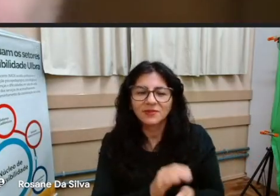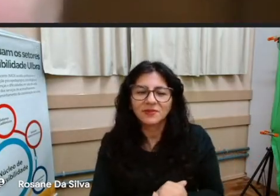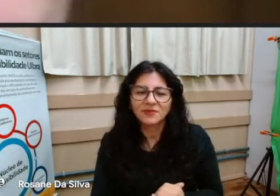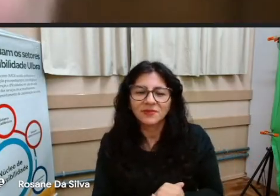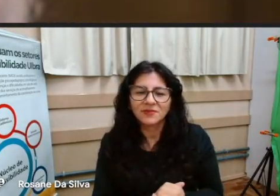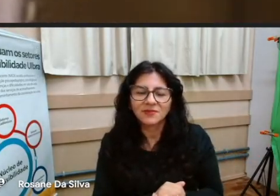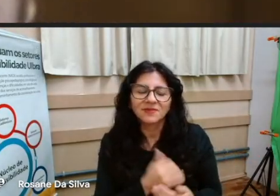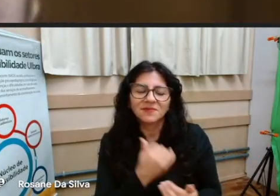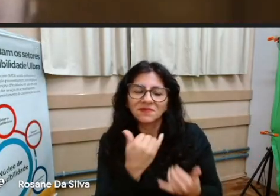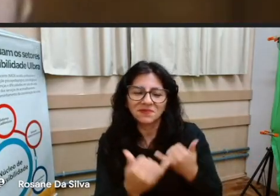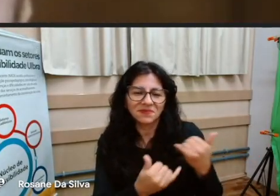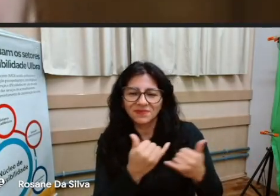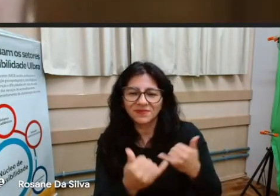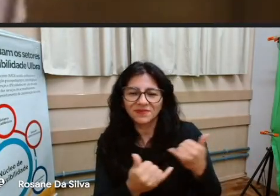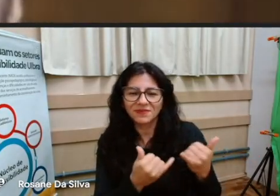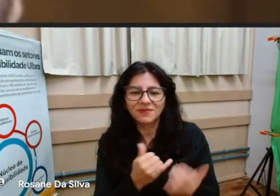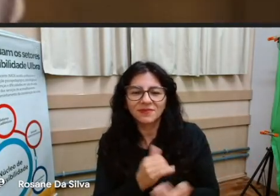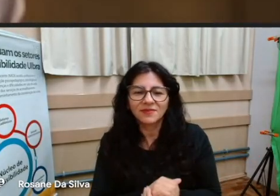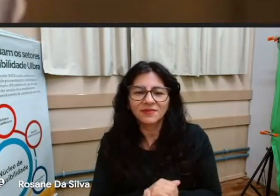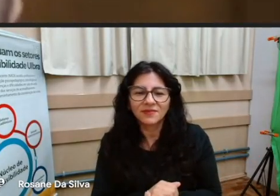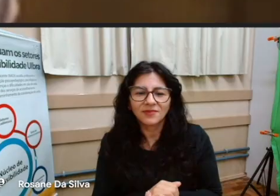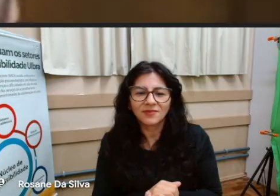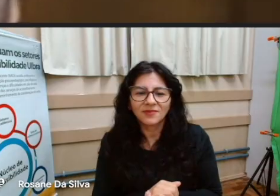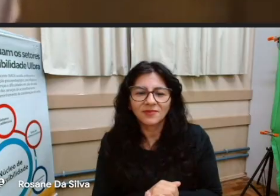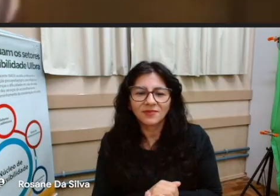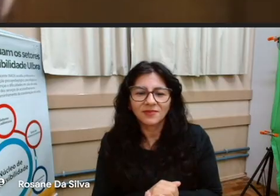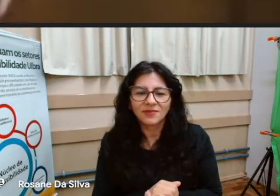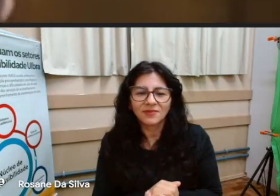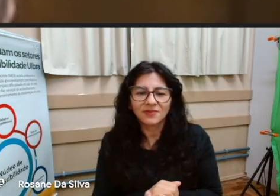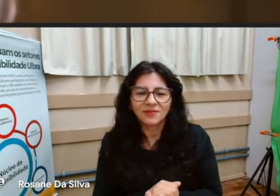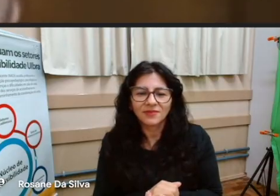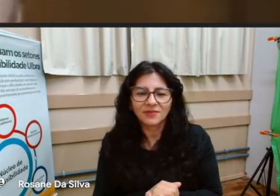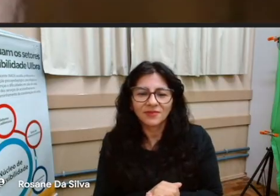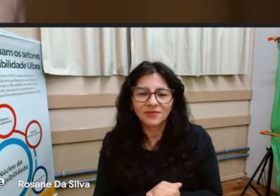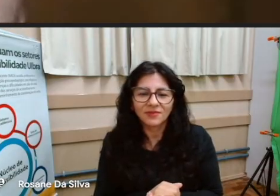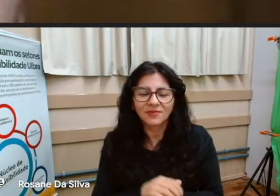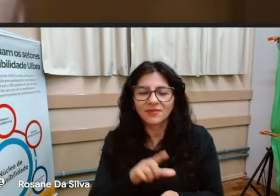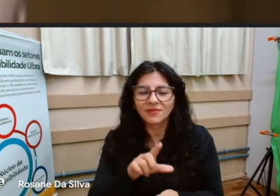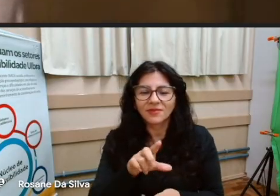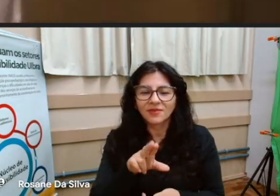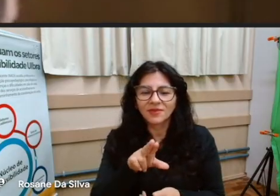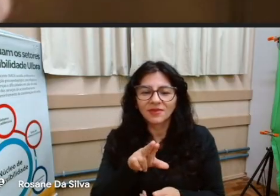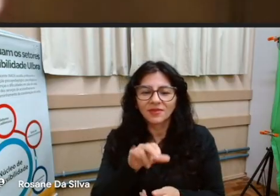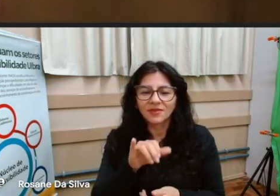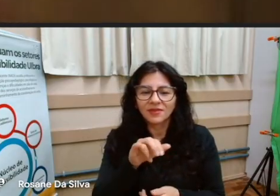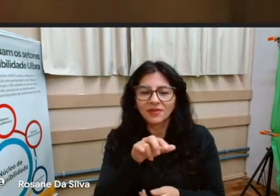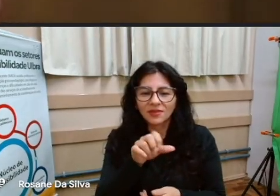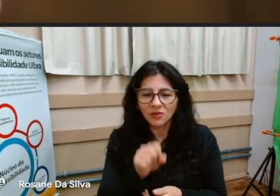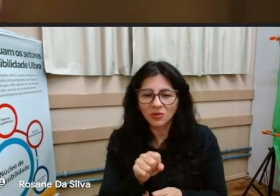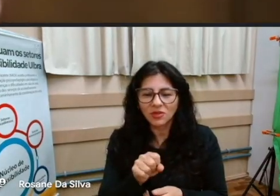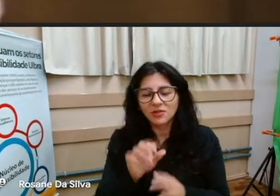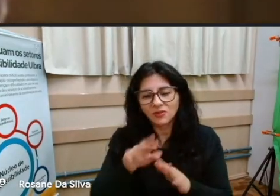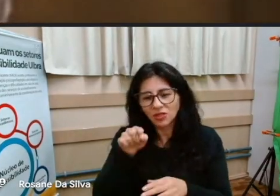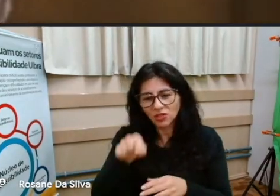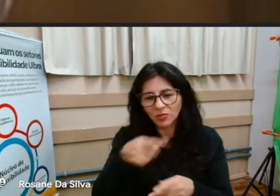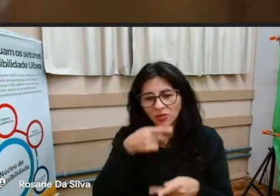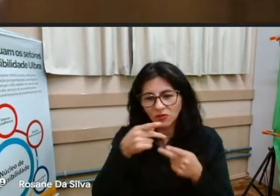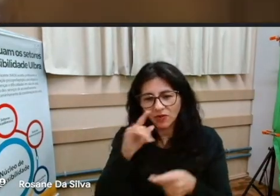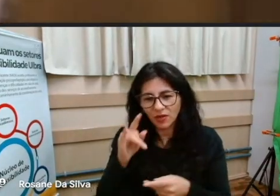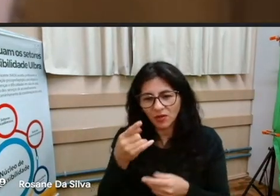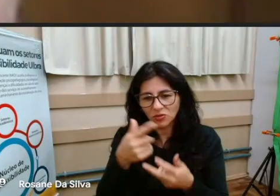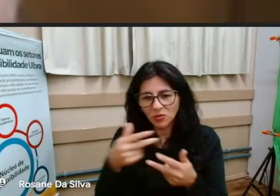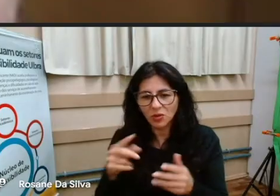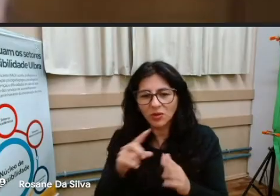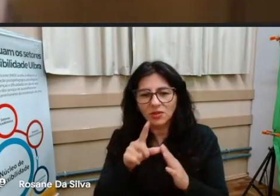tá brincadeiras a parte Luiz Fernando vou deixar então para tu fazer tuas palavras finais e depois já passo a encerrar o